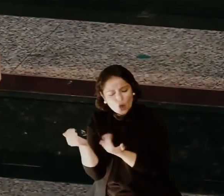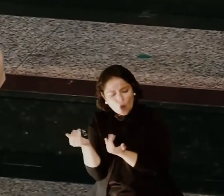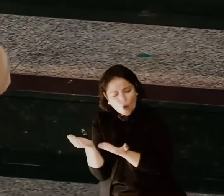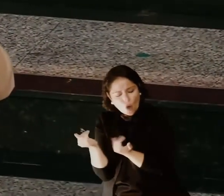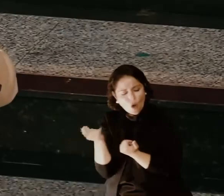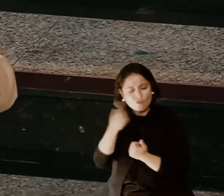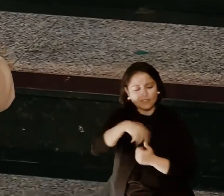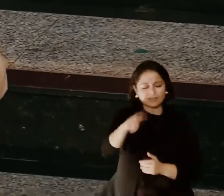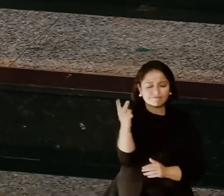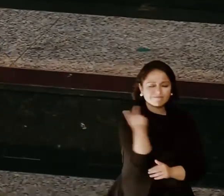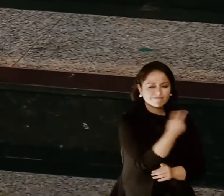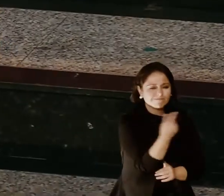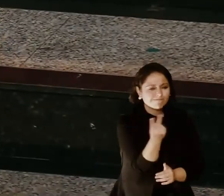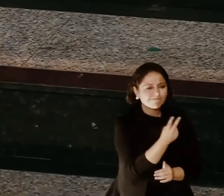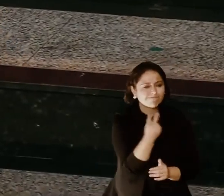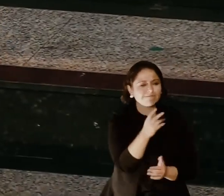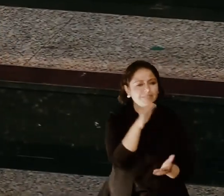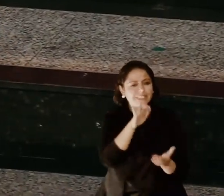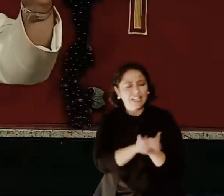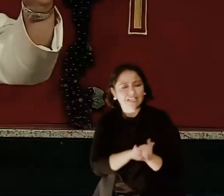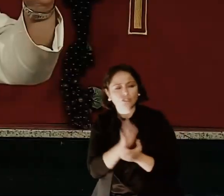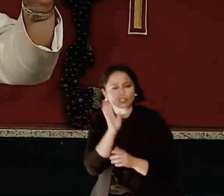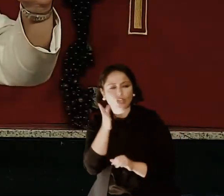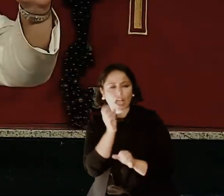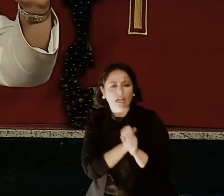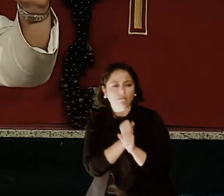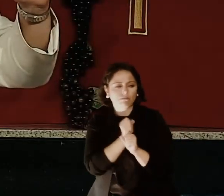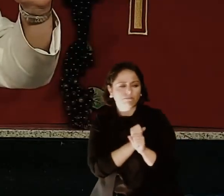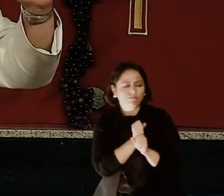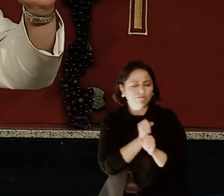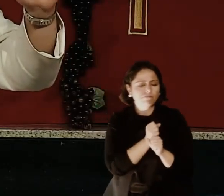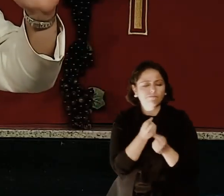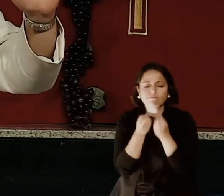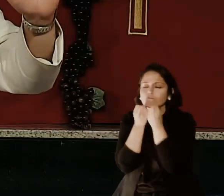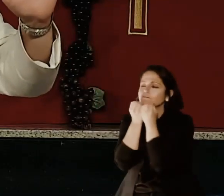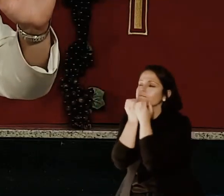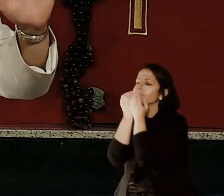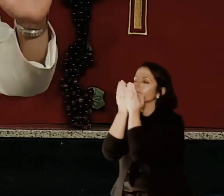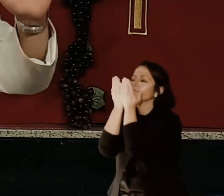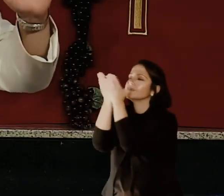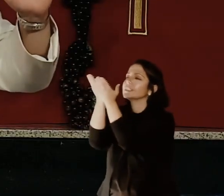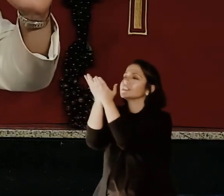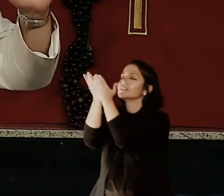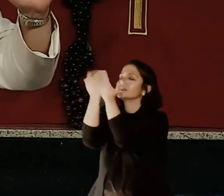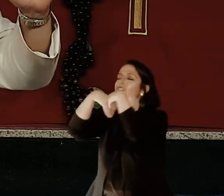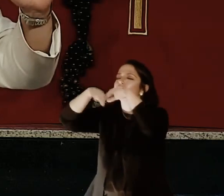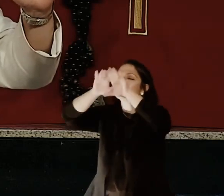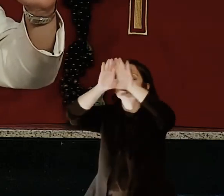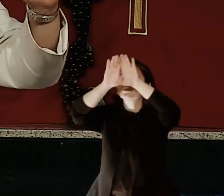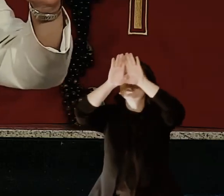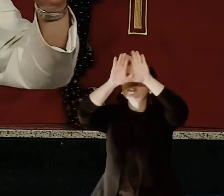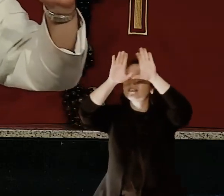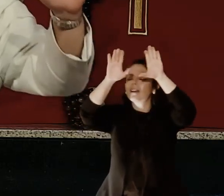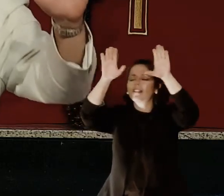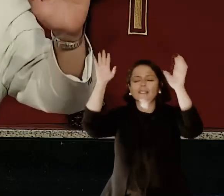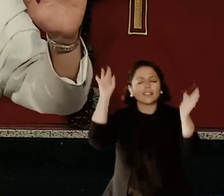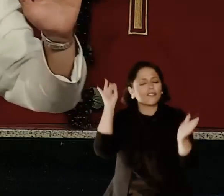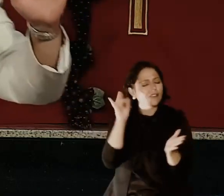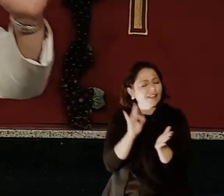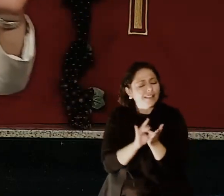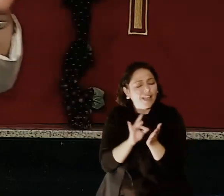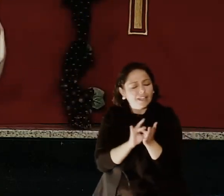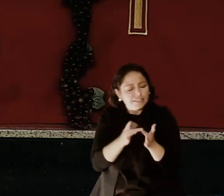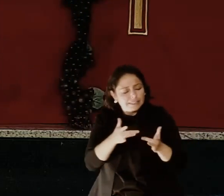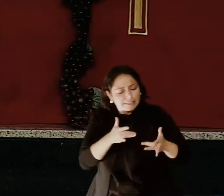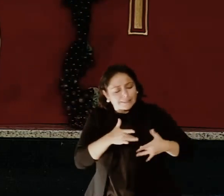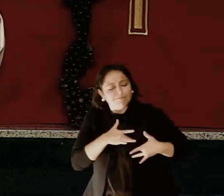um casal tão querido que está conosco. Eles estão declaradamente assumindo diante dos céus que essa verdade os